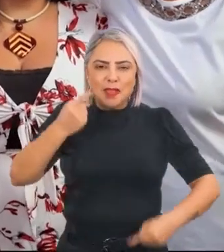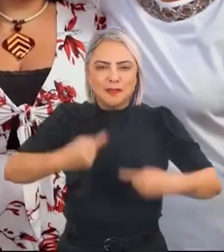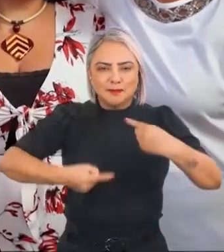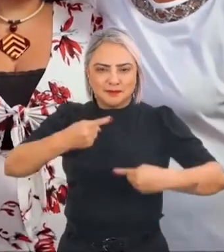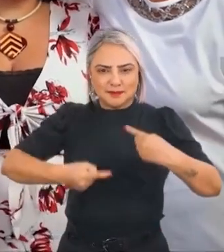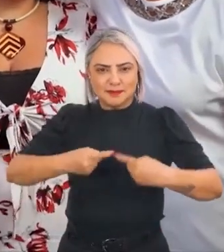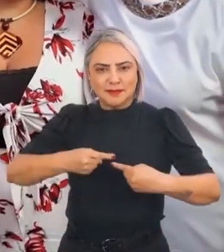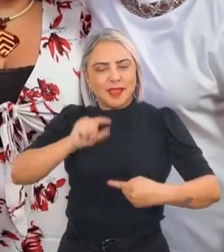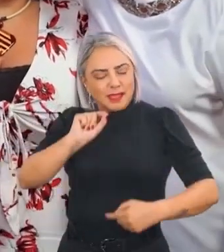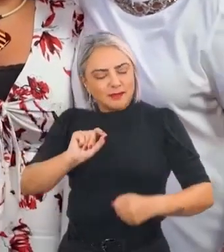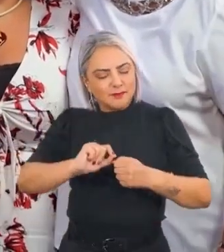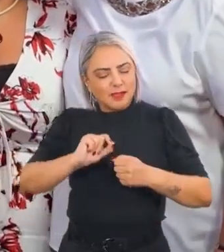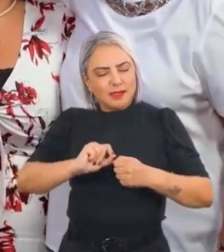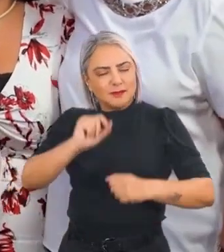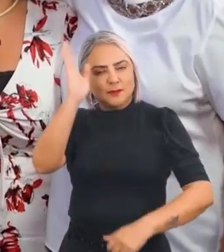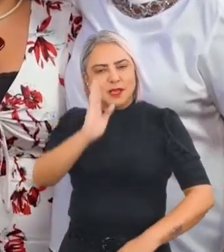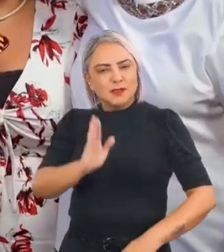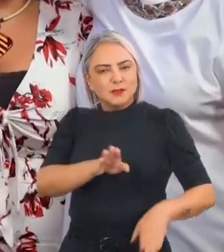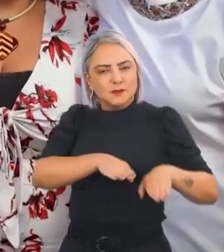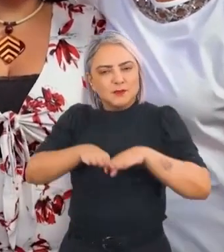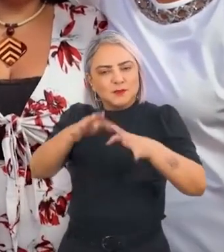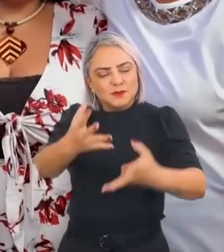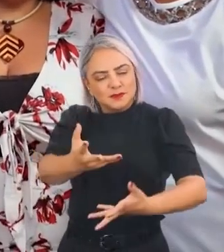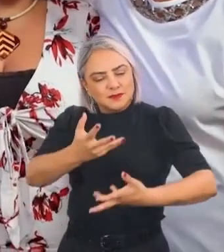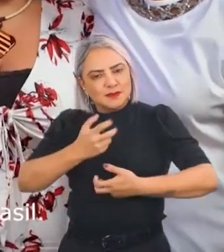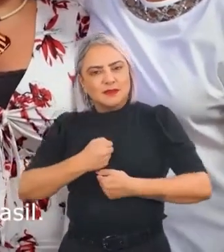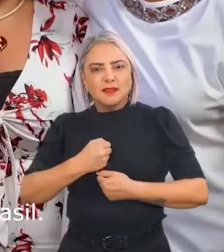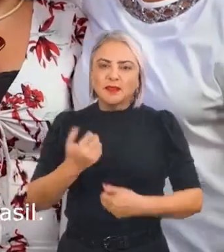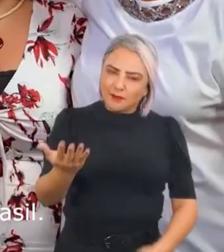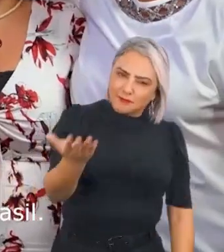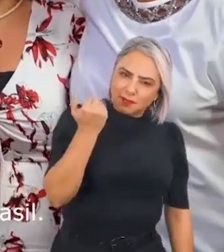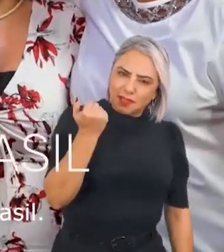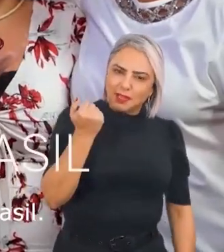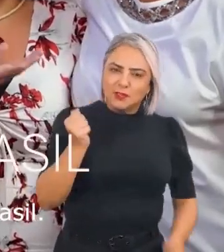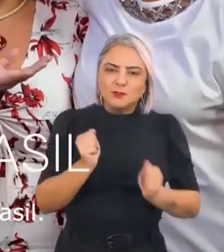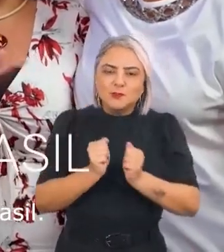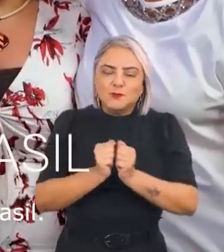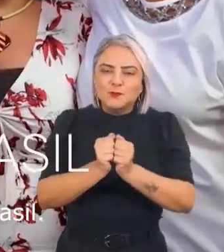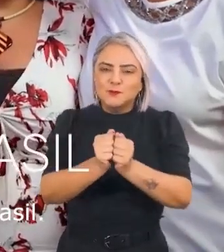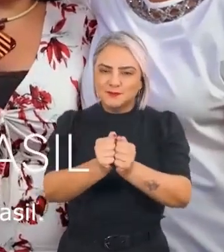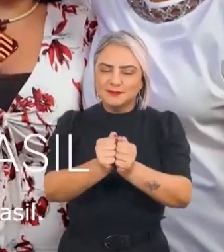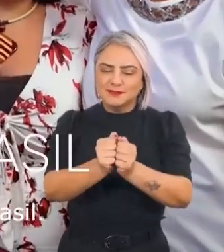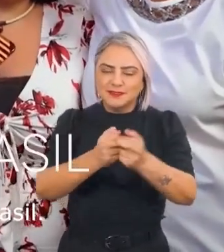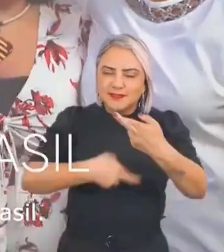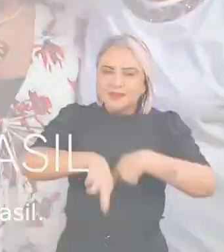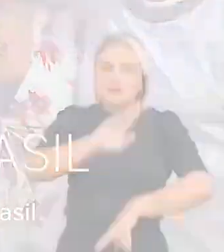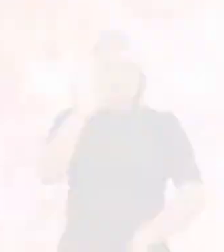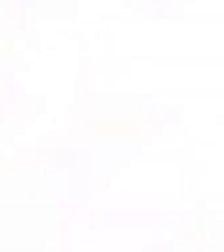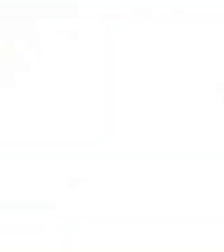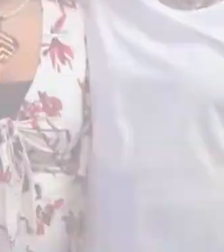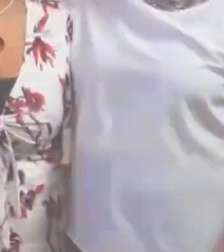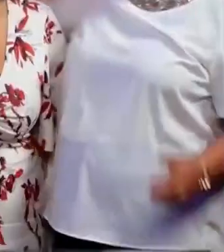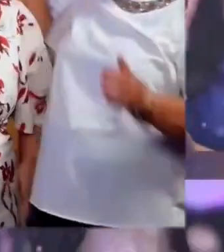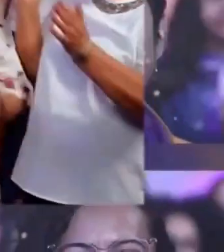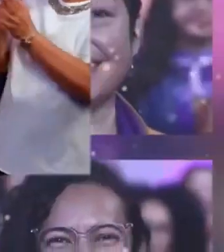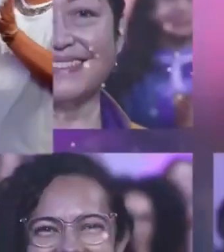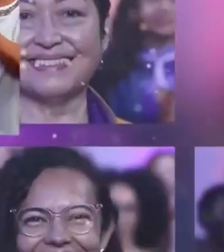da política. É assim que faremos um Brasil mais justo e acolhedor. Vem com a gente, vamos juntas reconstruir o Brasil.